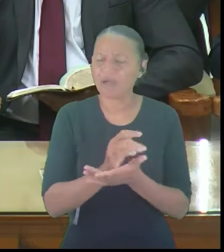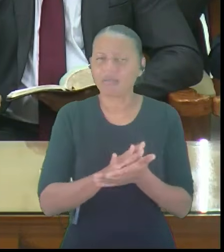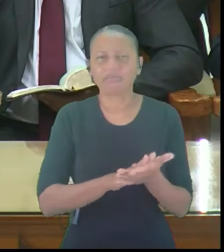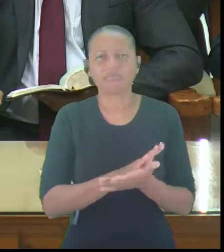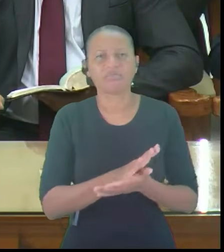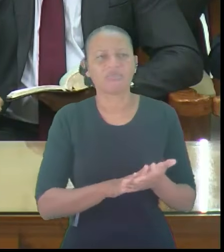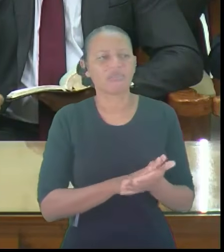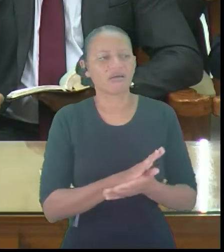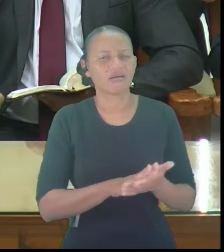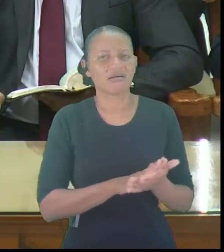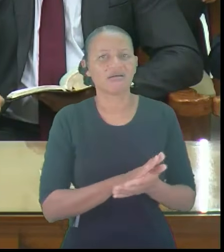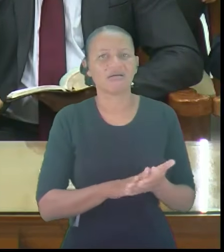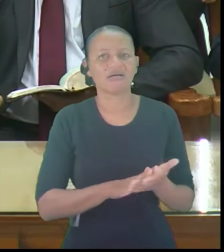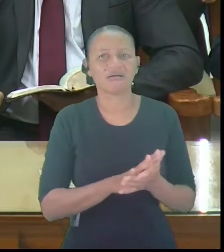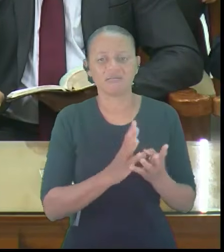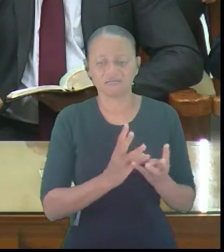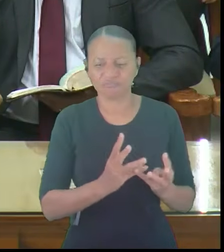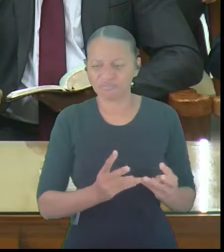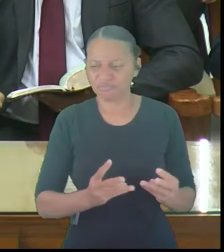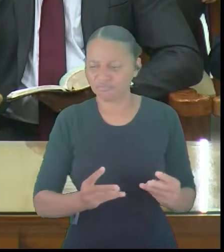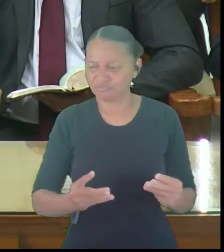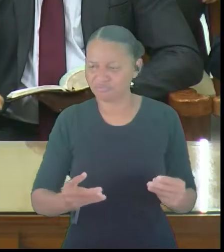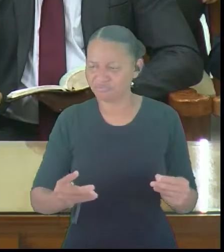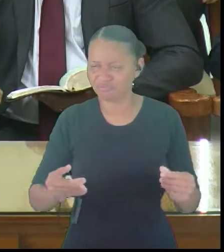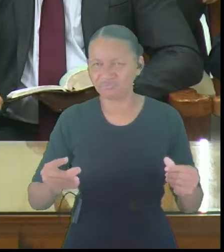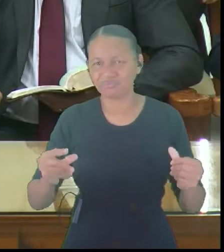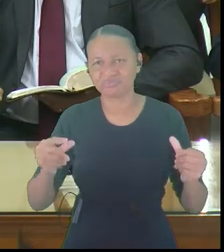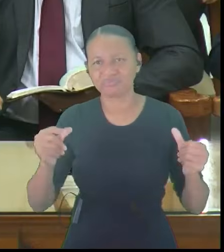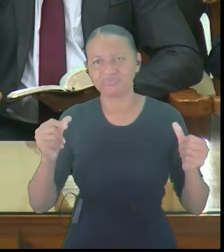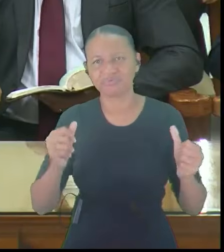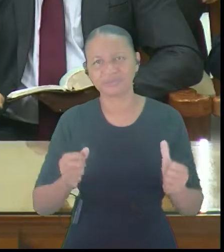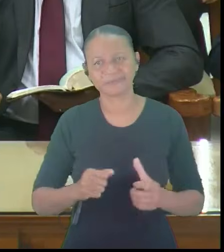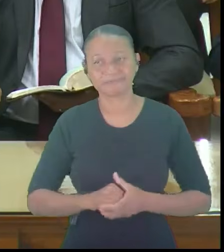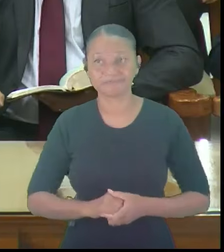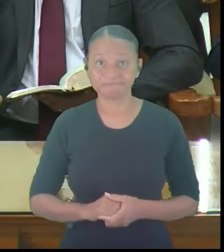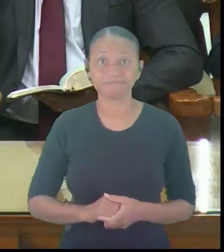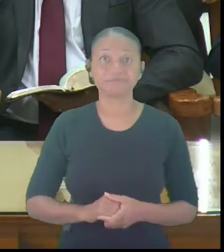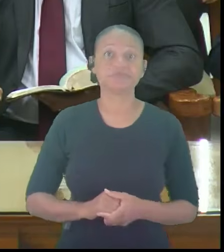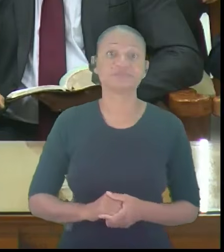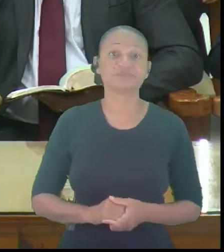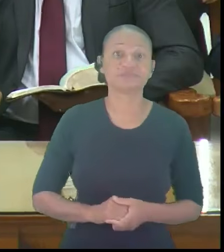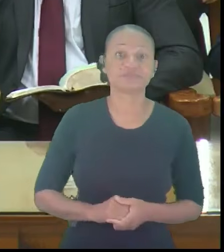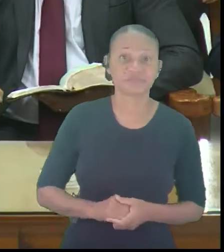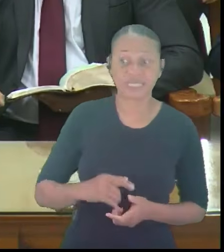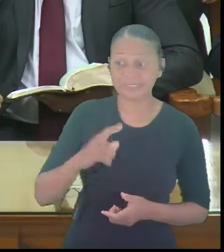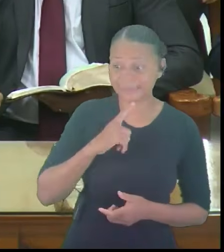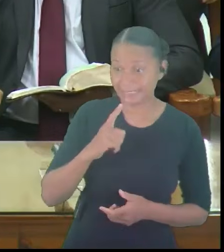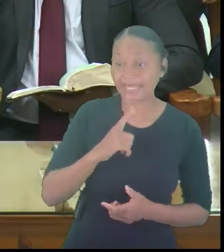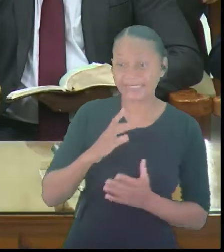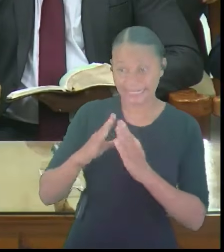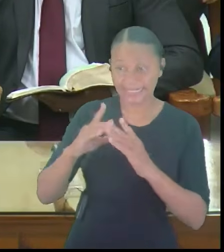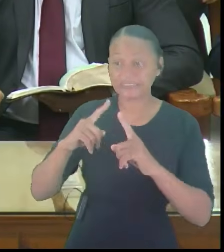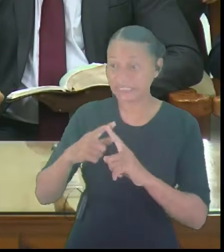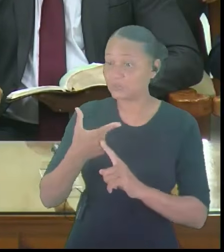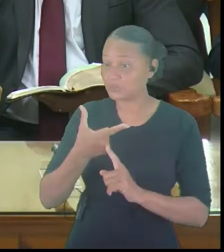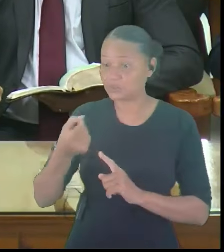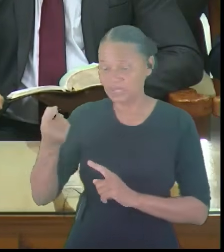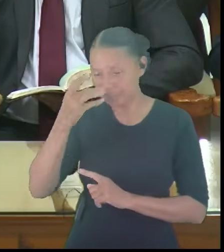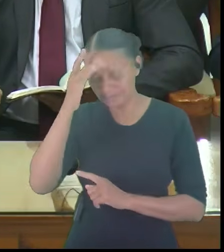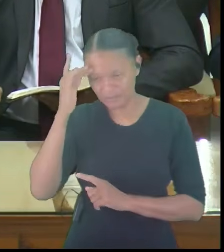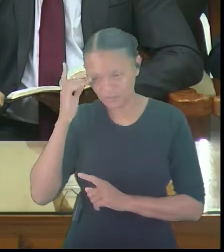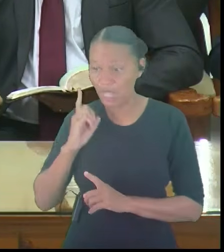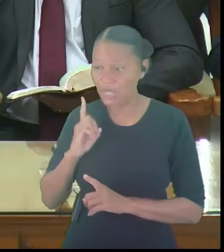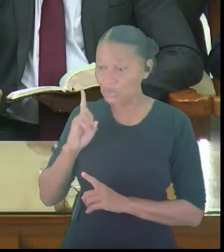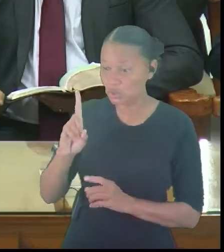A sombra dele acabou com a renda da igreja. A igreja tinha 200 crentes. E